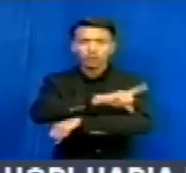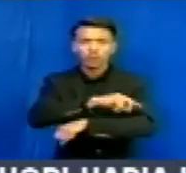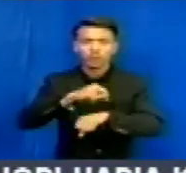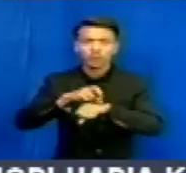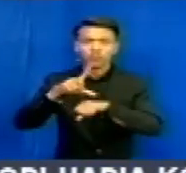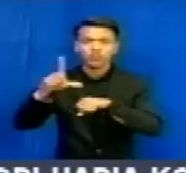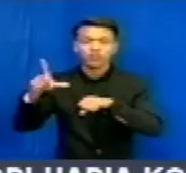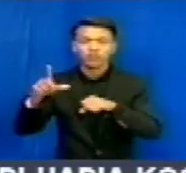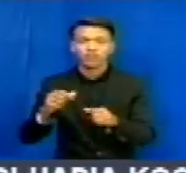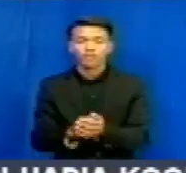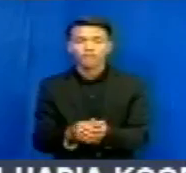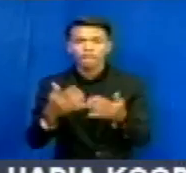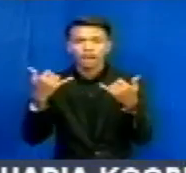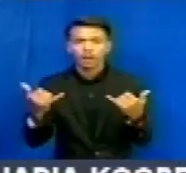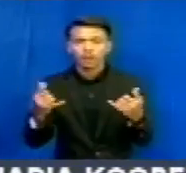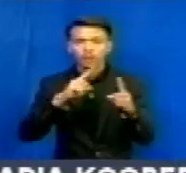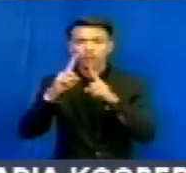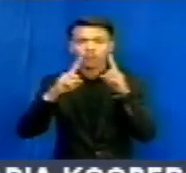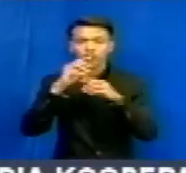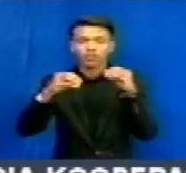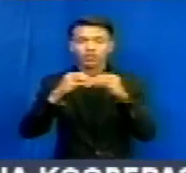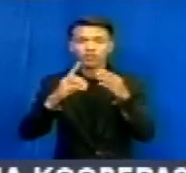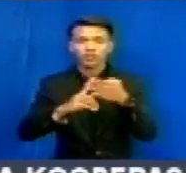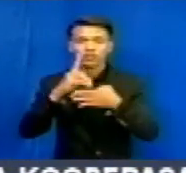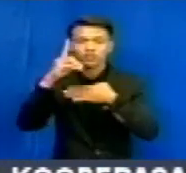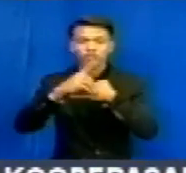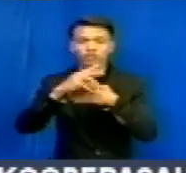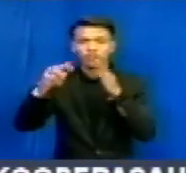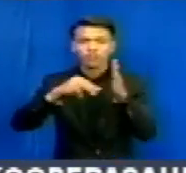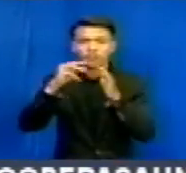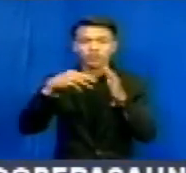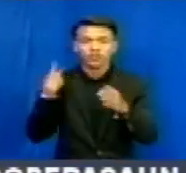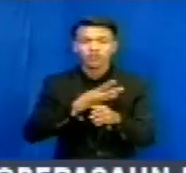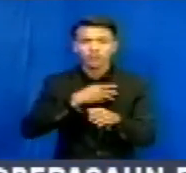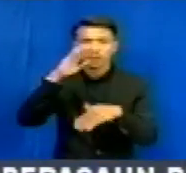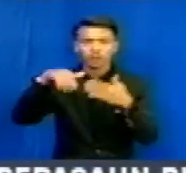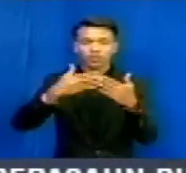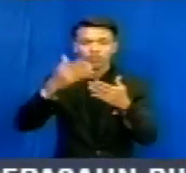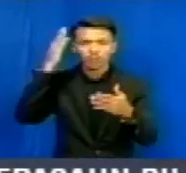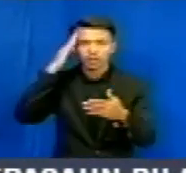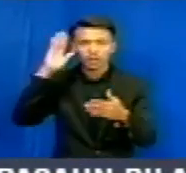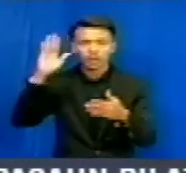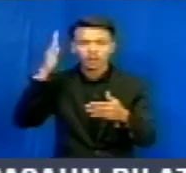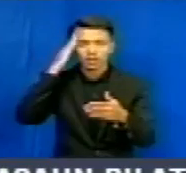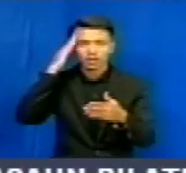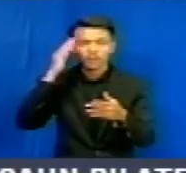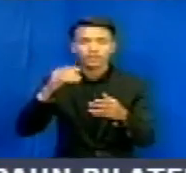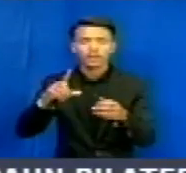ine agora coelho quando va desenvolvimento médio e tota tene aune ava discussão sei